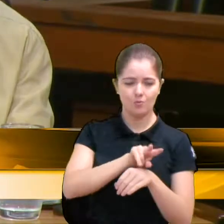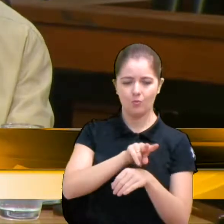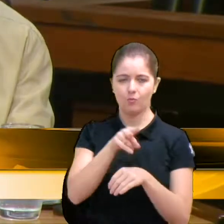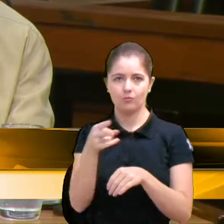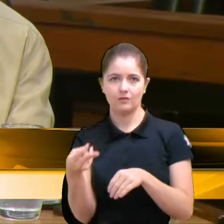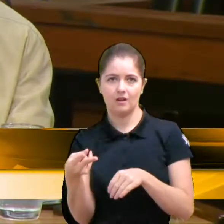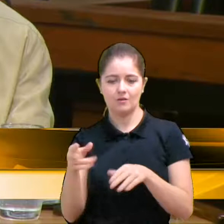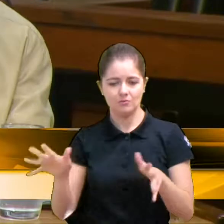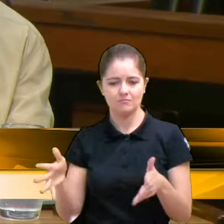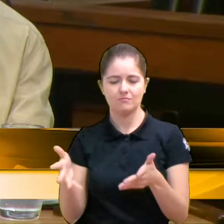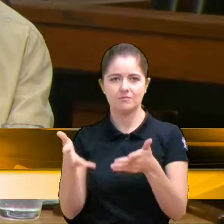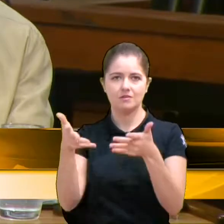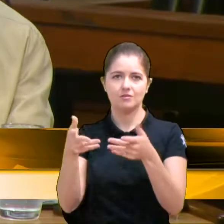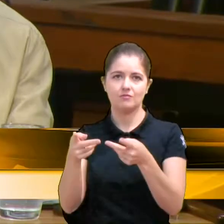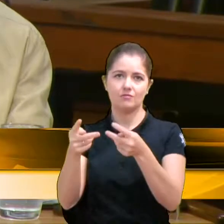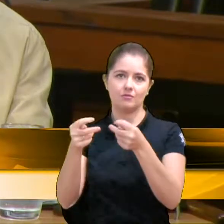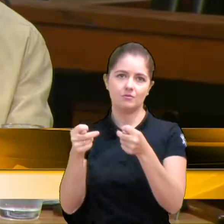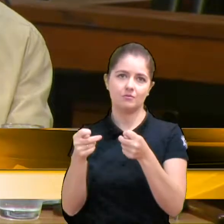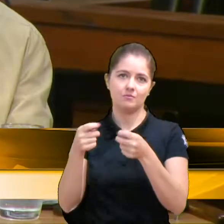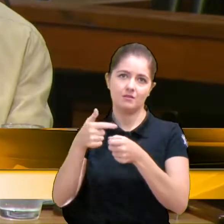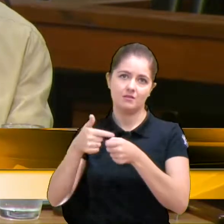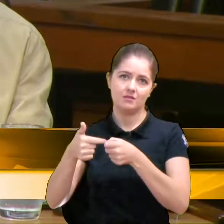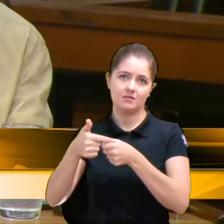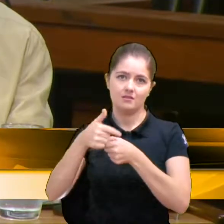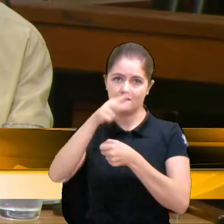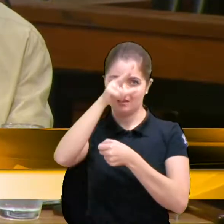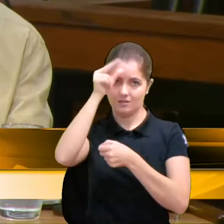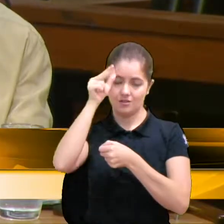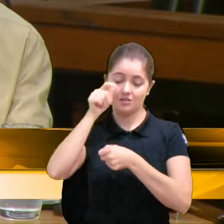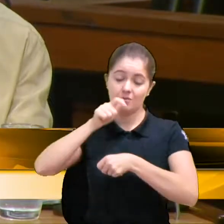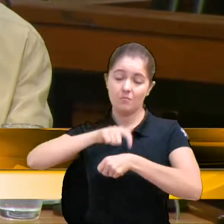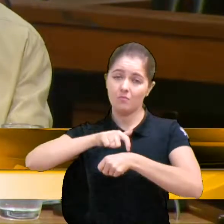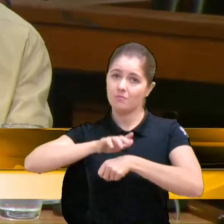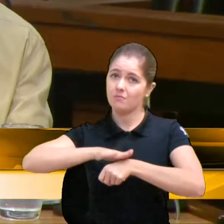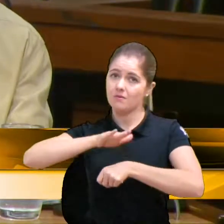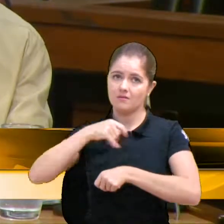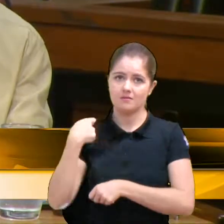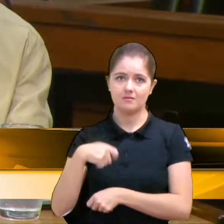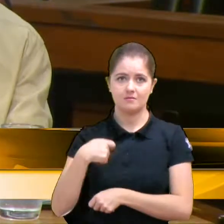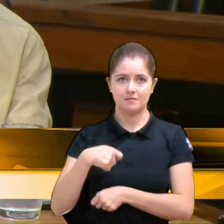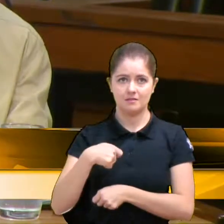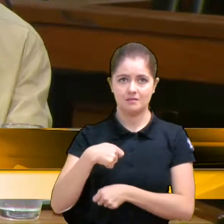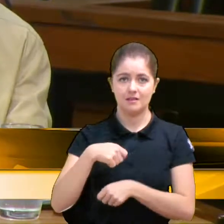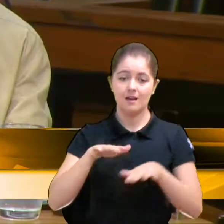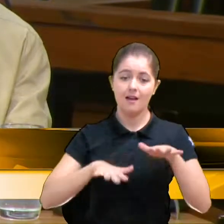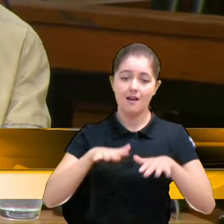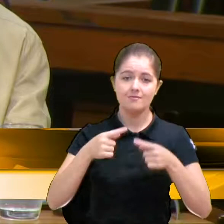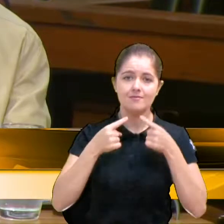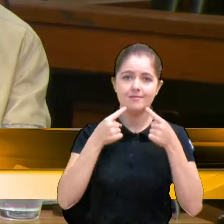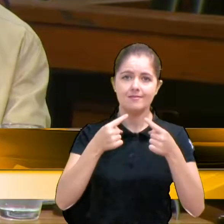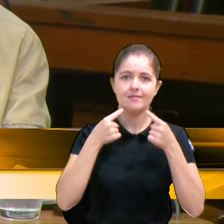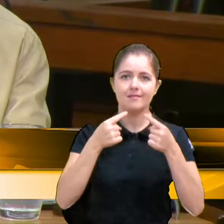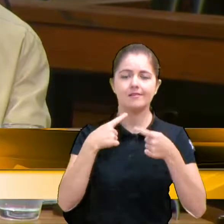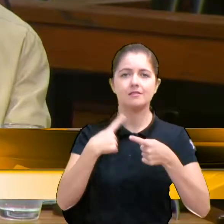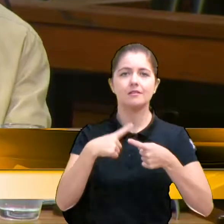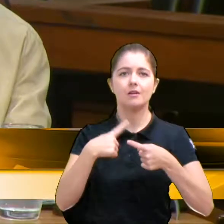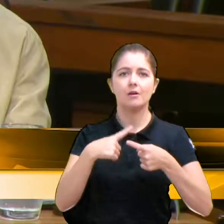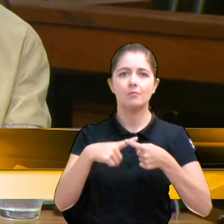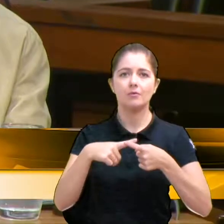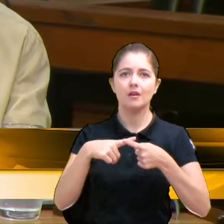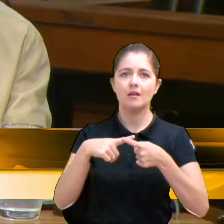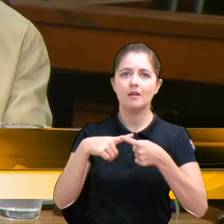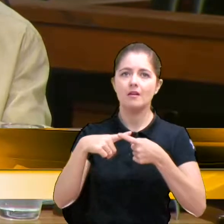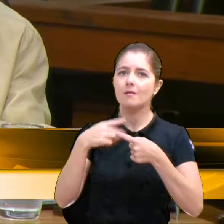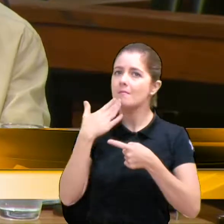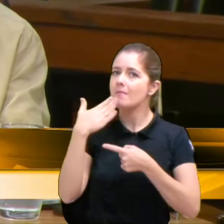da economia da cidade no momento que a cidade mais precisa. Então, às vezes a gente é criticado porque cobra do governo que